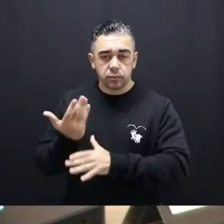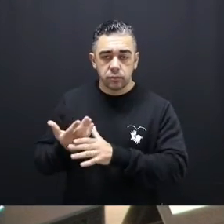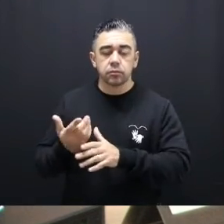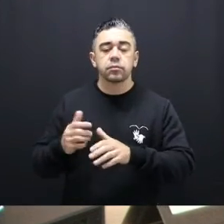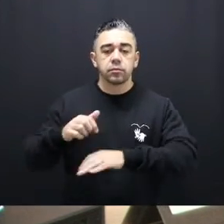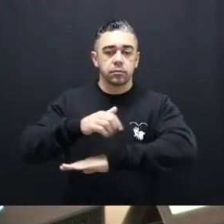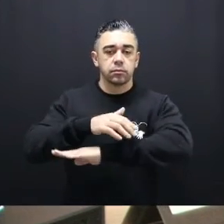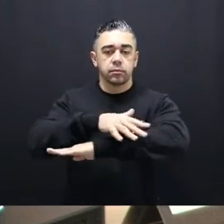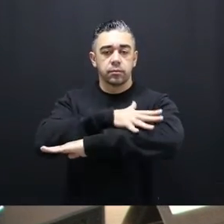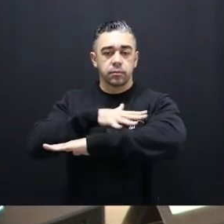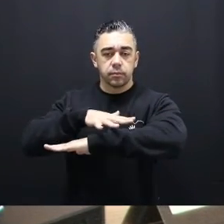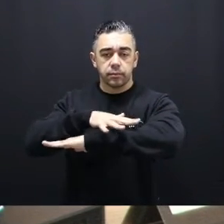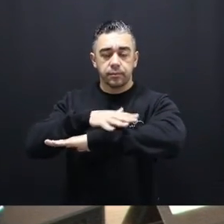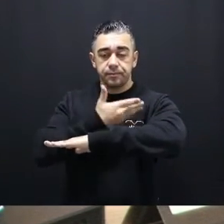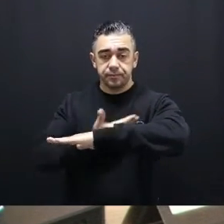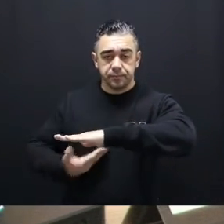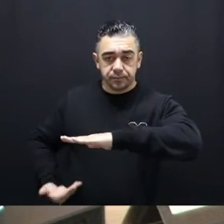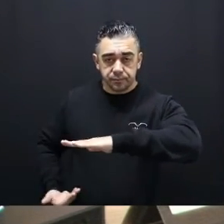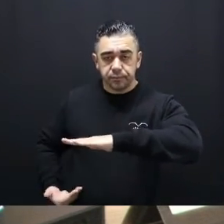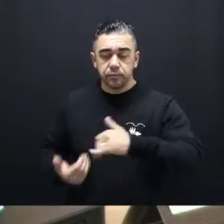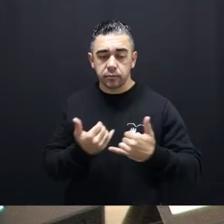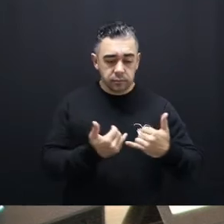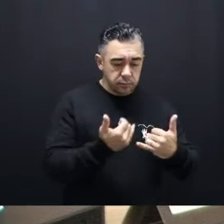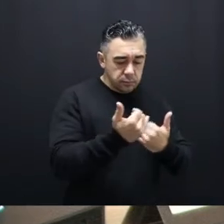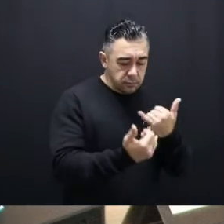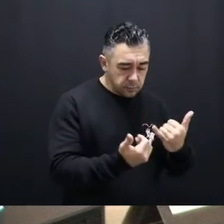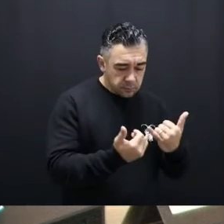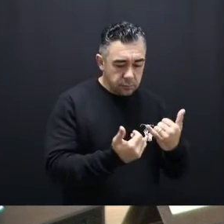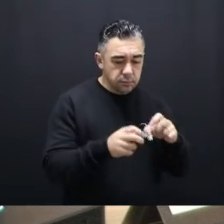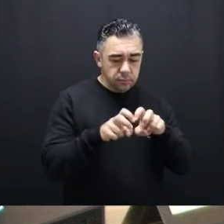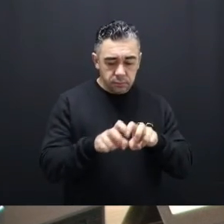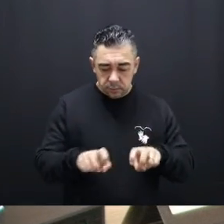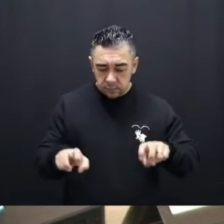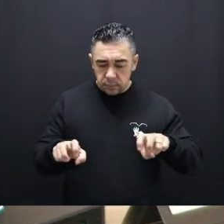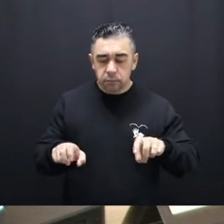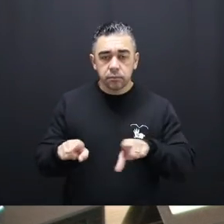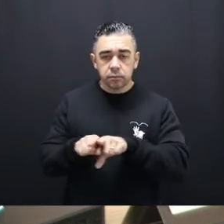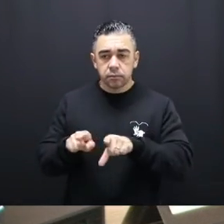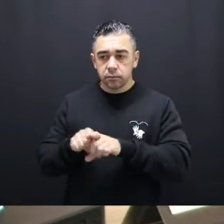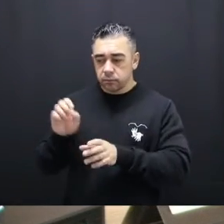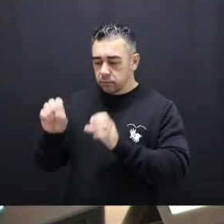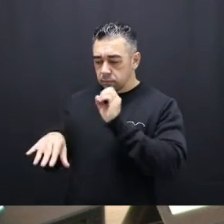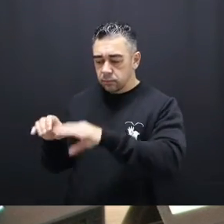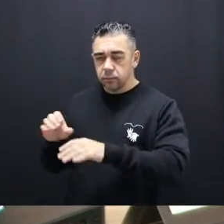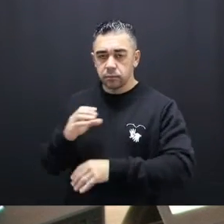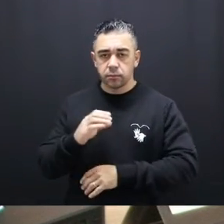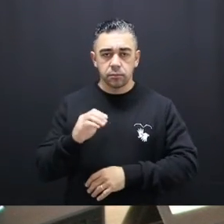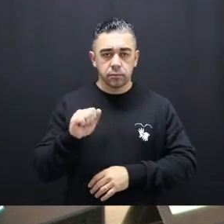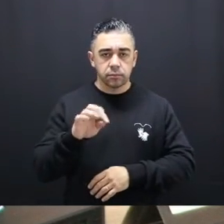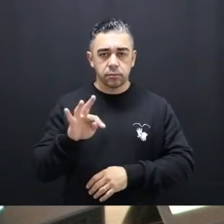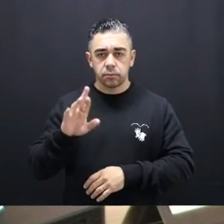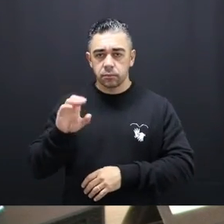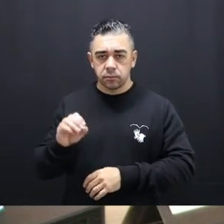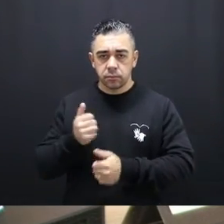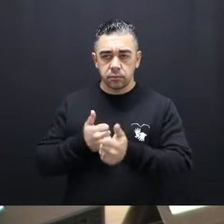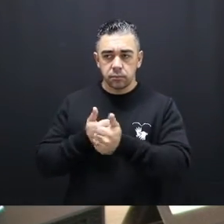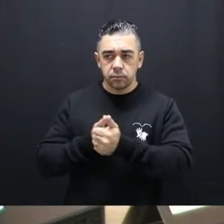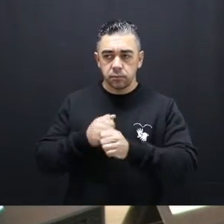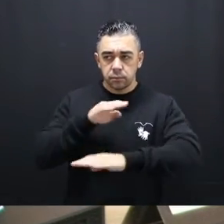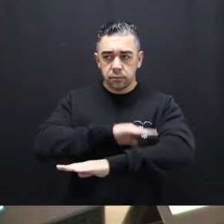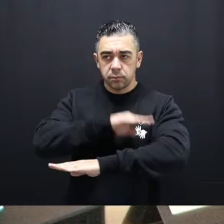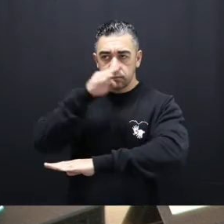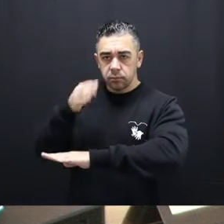uma praça pública equipada com playground bancos e lixeiras da Rua Castro kusma próximo ao ginásio de esporte